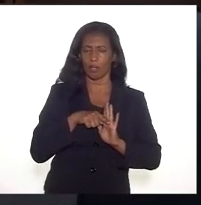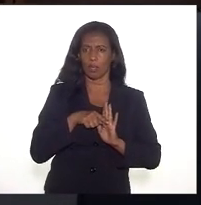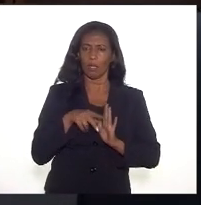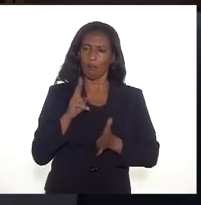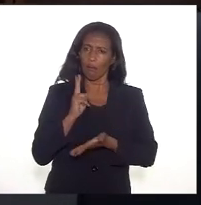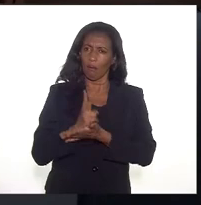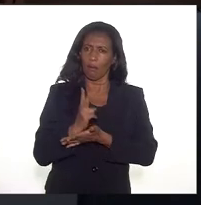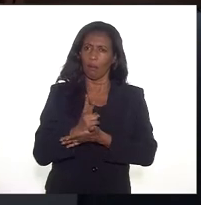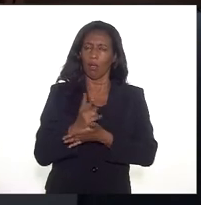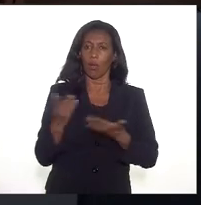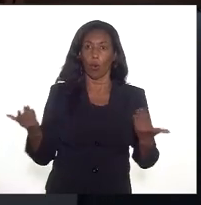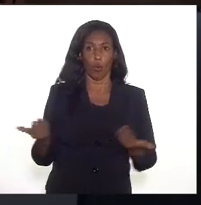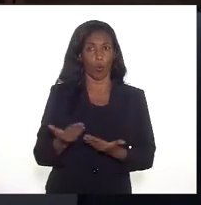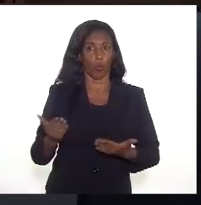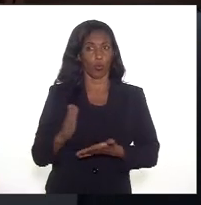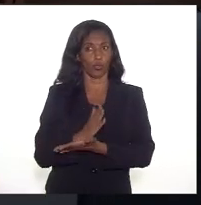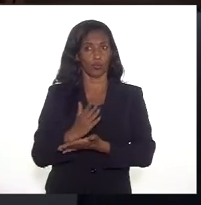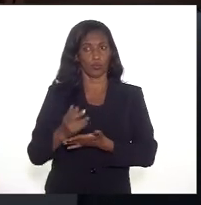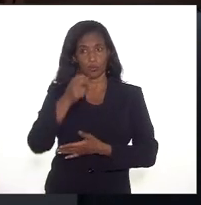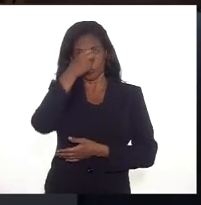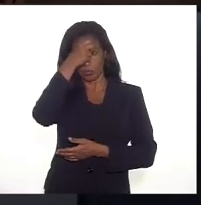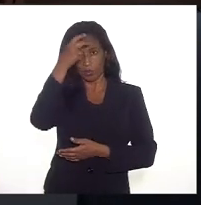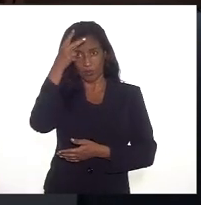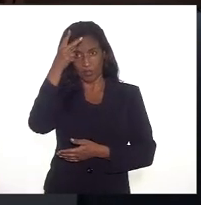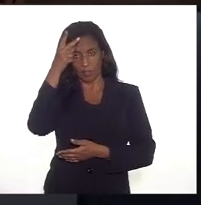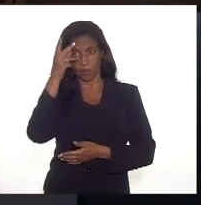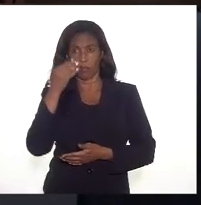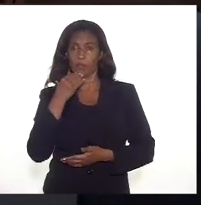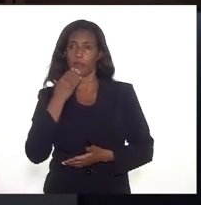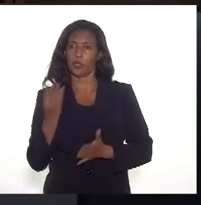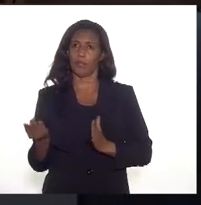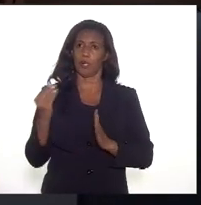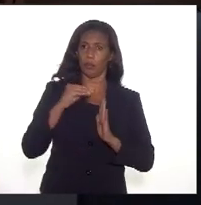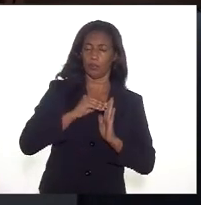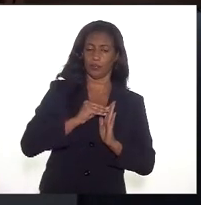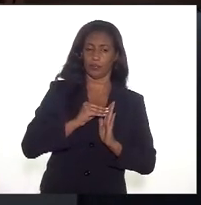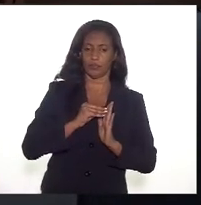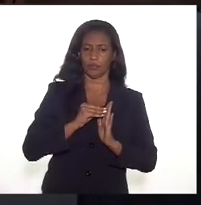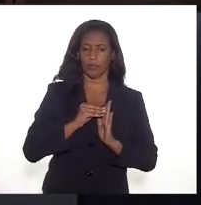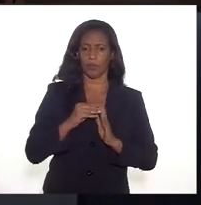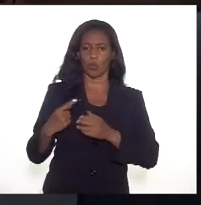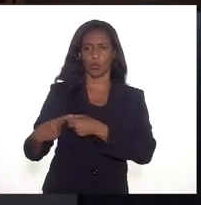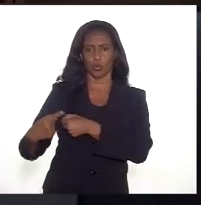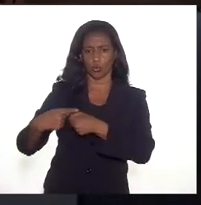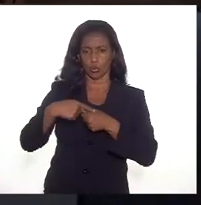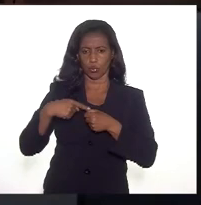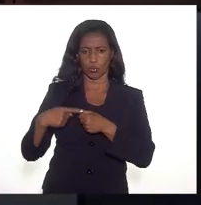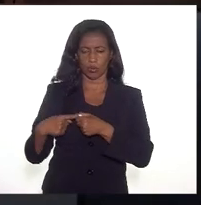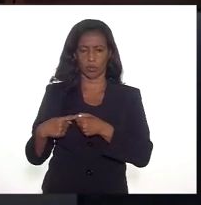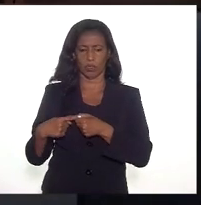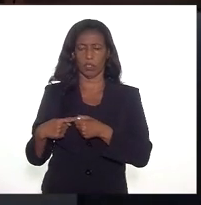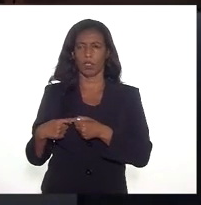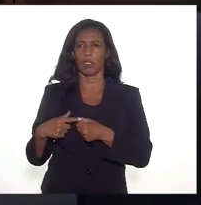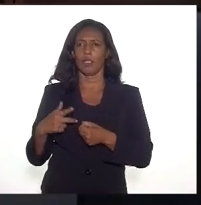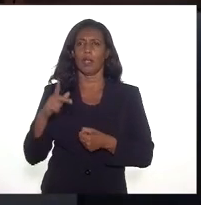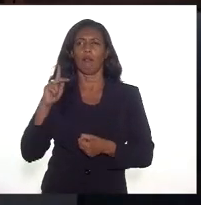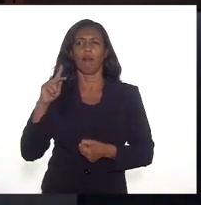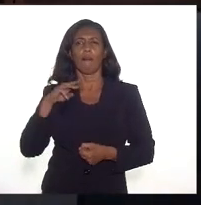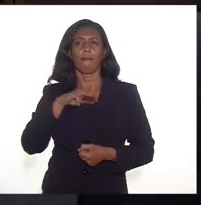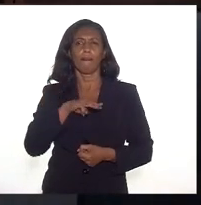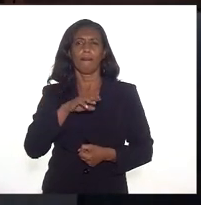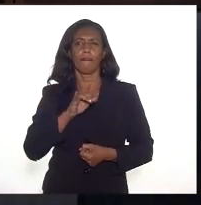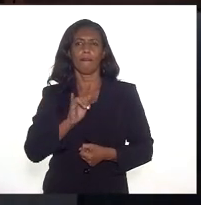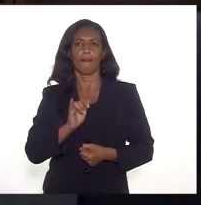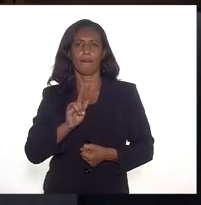chegando alguns prefeitos pedindo para incluir os municípios, a exemplo de Miguel Pereira. Não sei